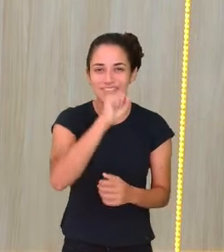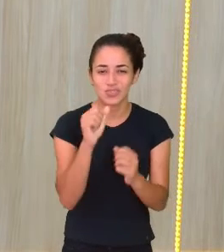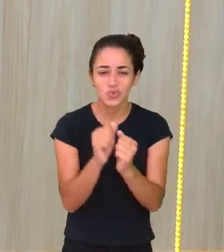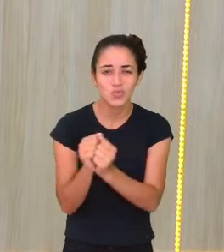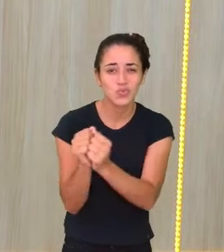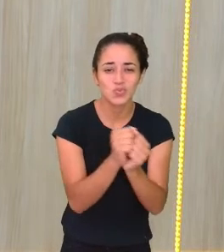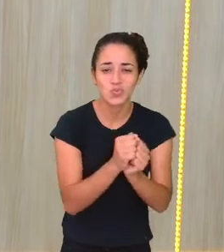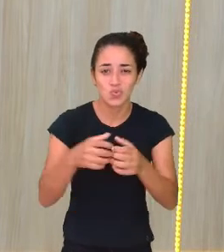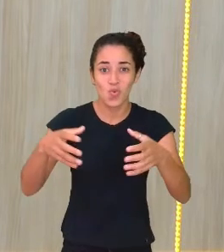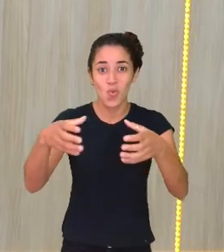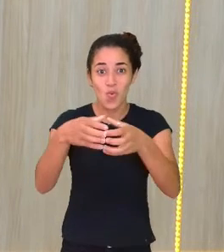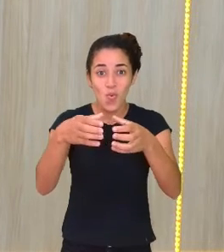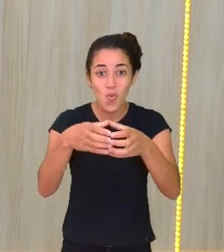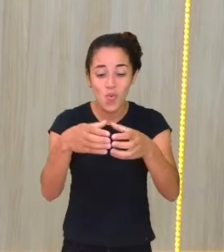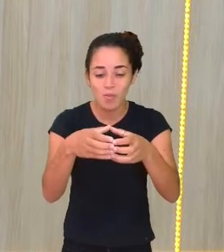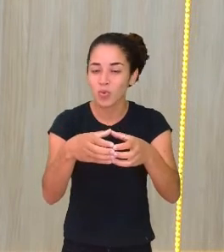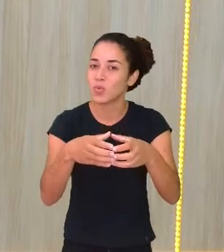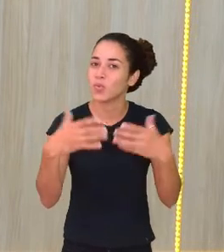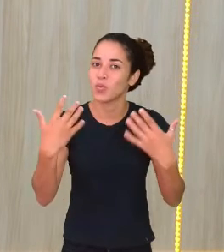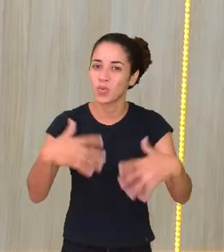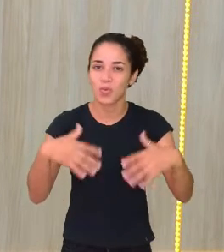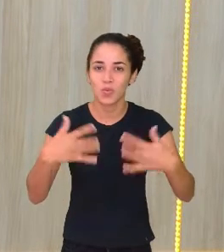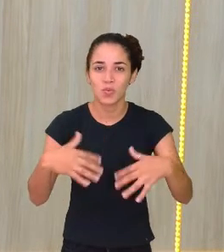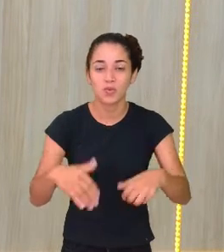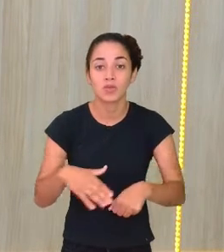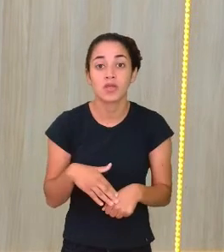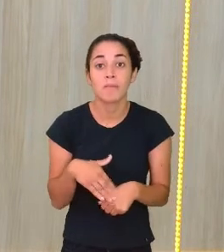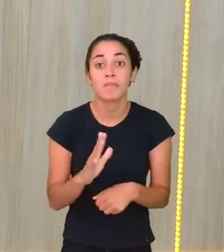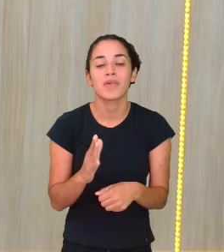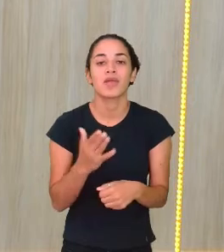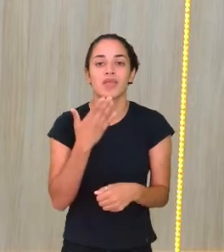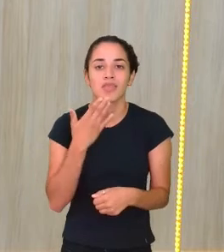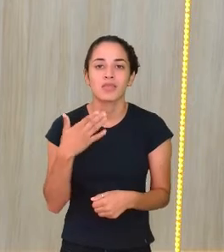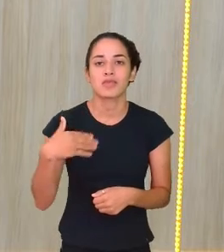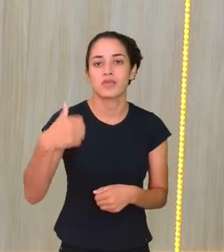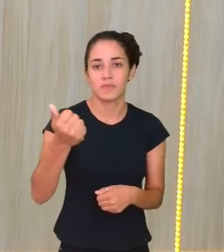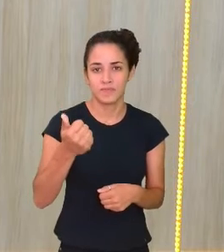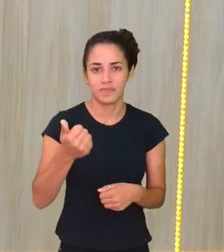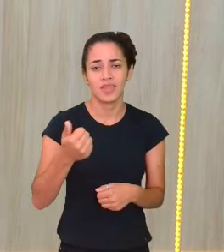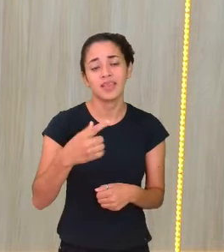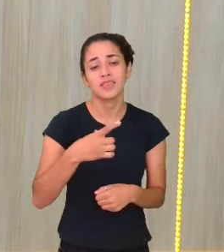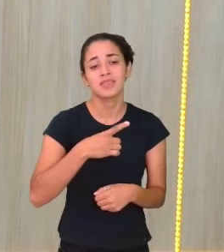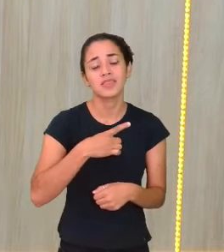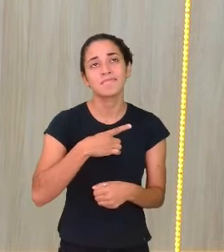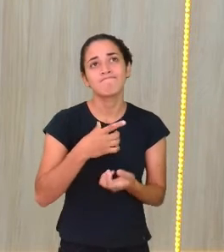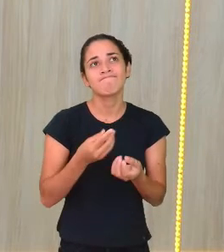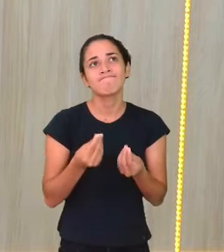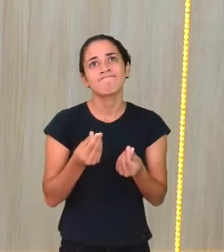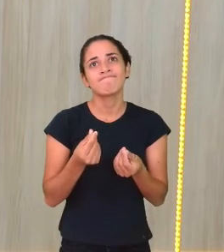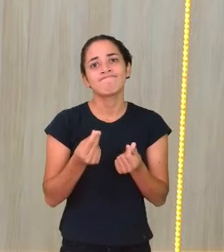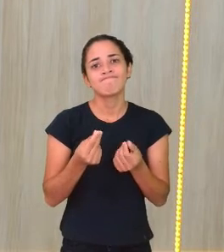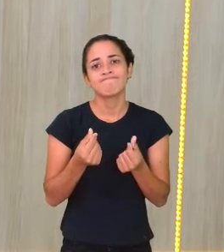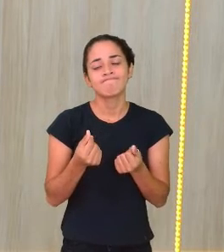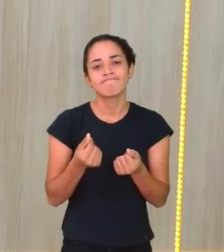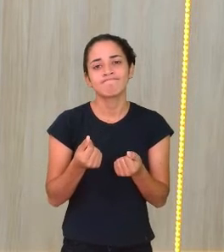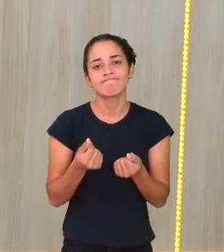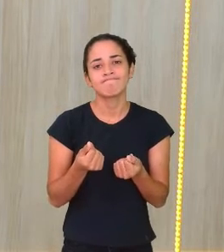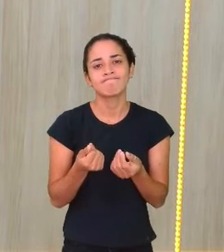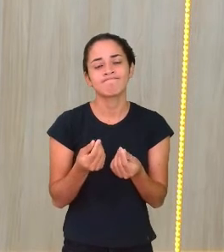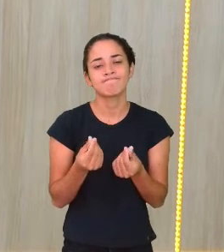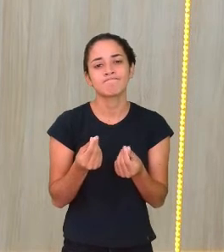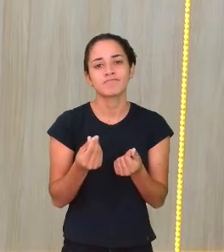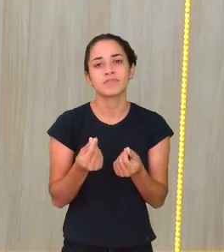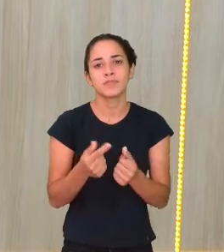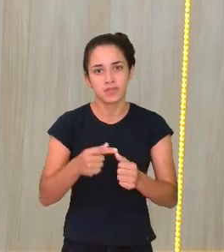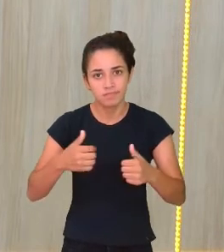de maneira coletiva, fica muito mais engajados e tem um significado muito